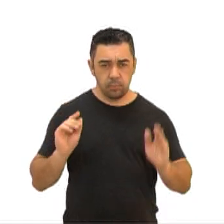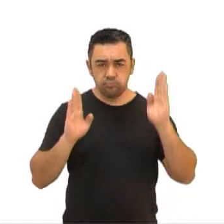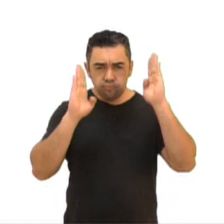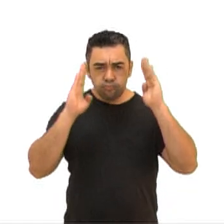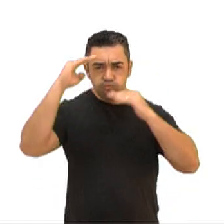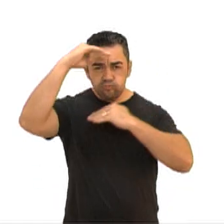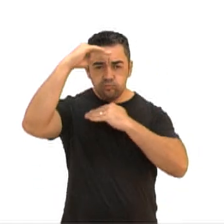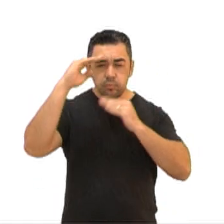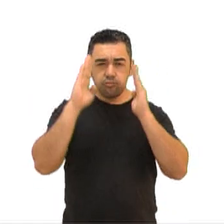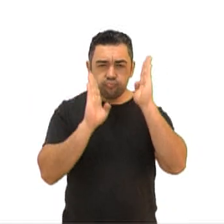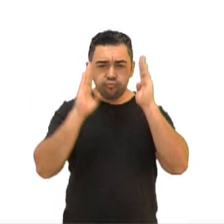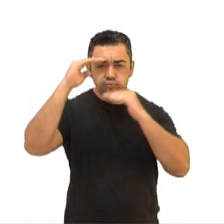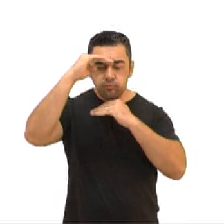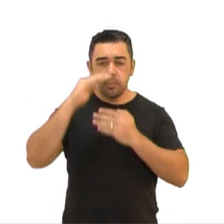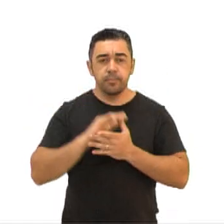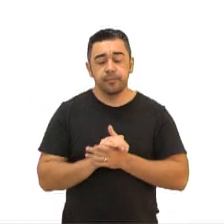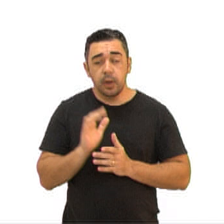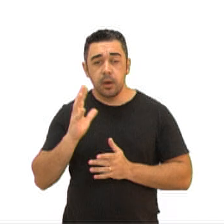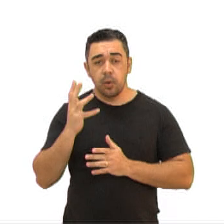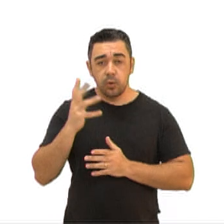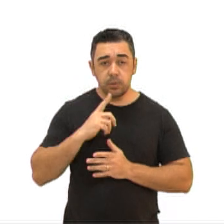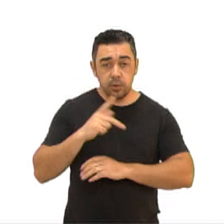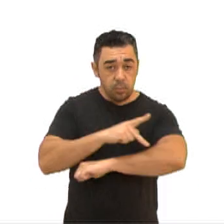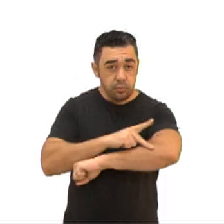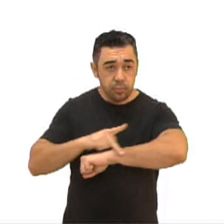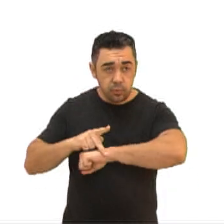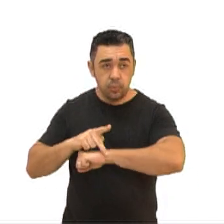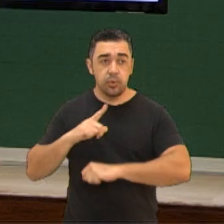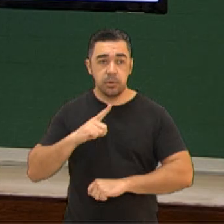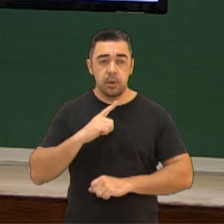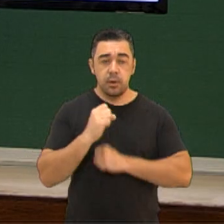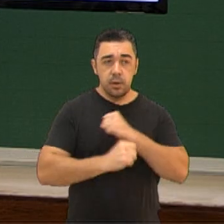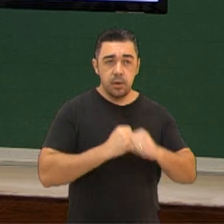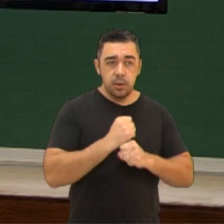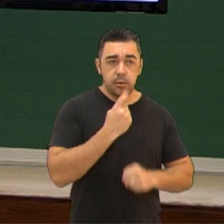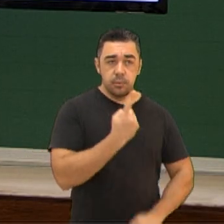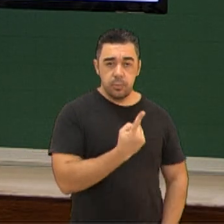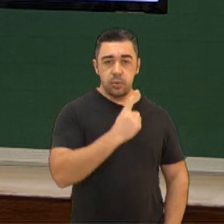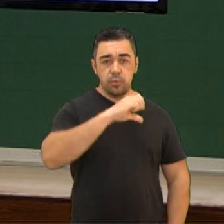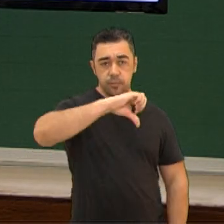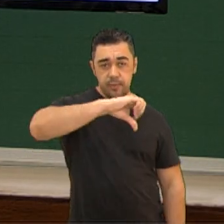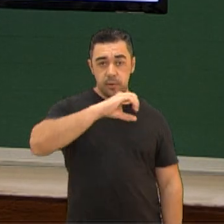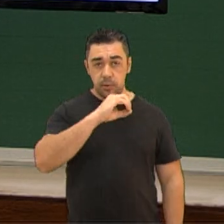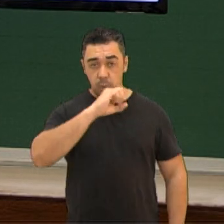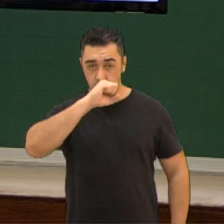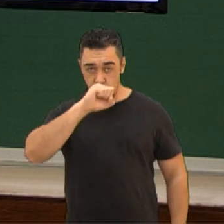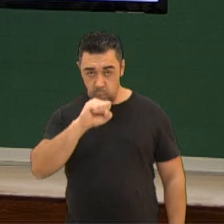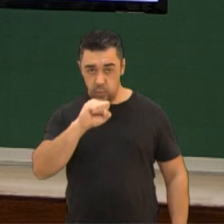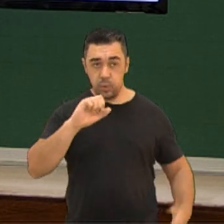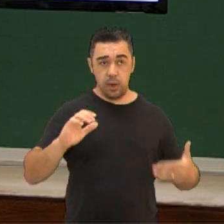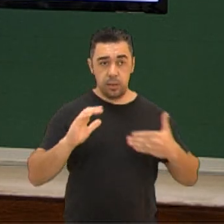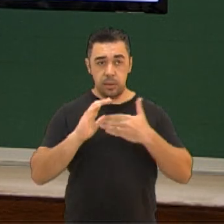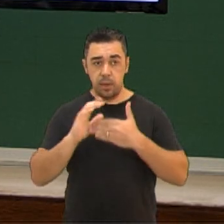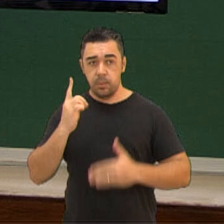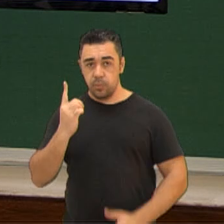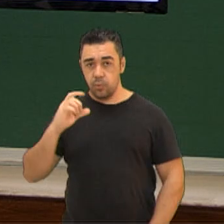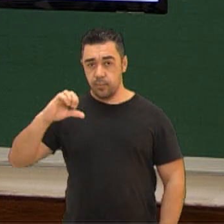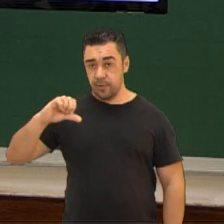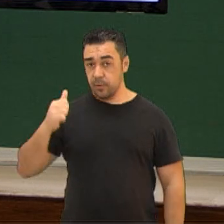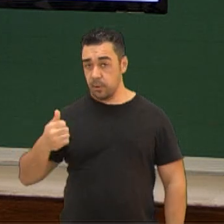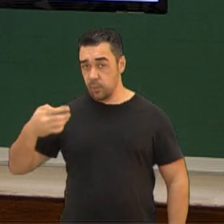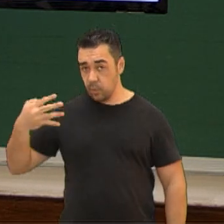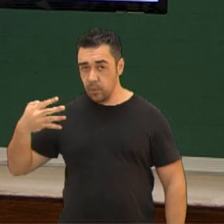O cubismo ele aconteceu de forma pura entre 1908 e 1914. Mas muitos artistas, a maioria deles,